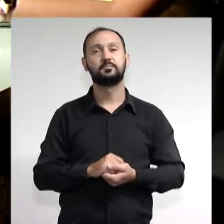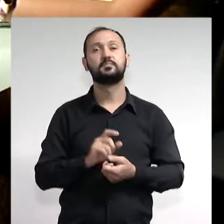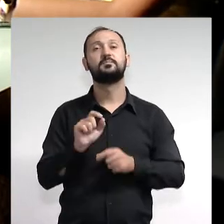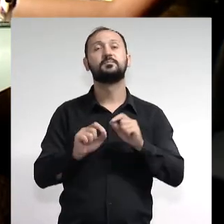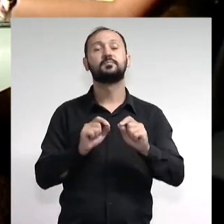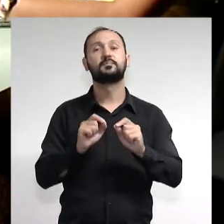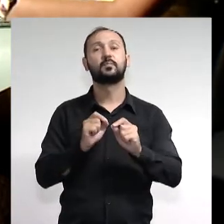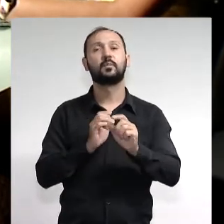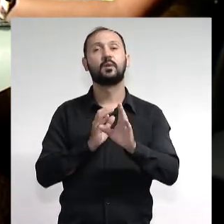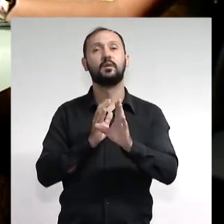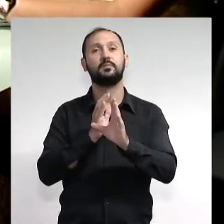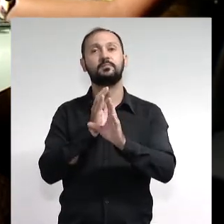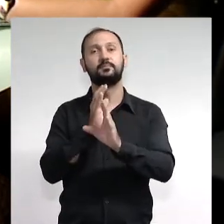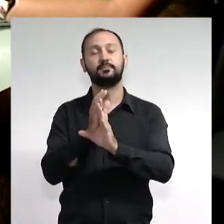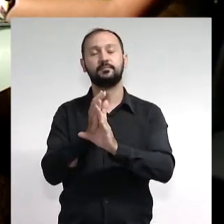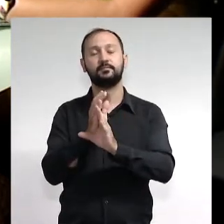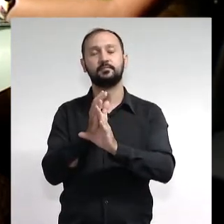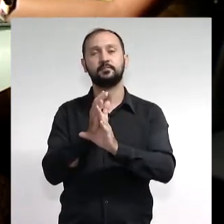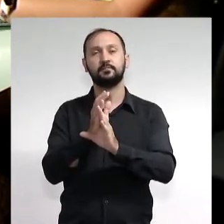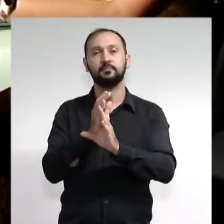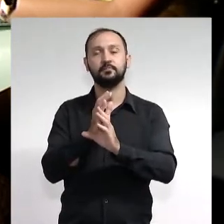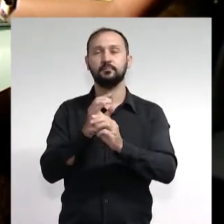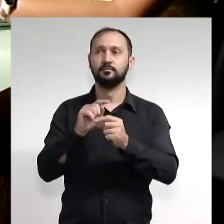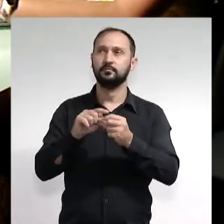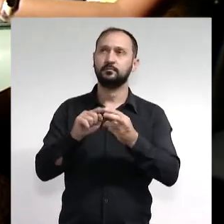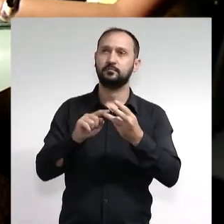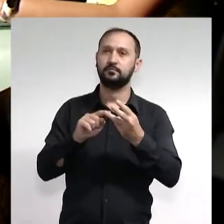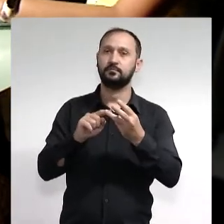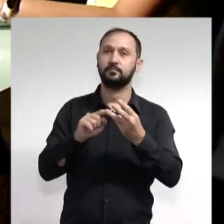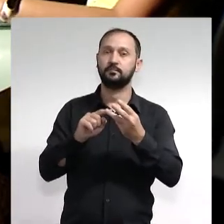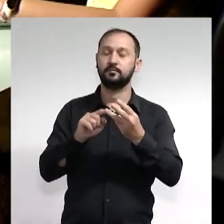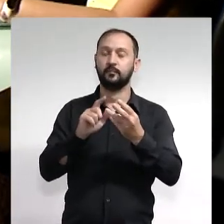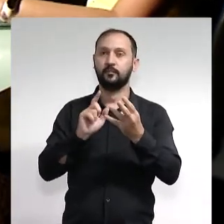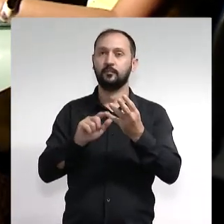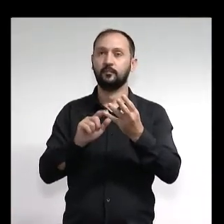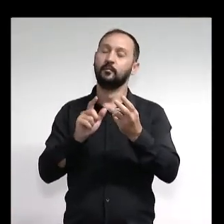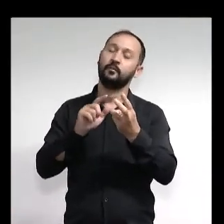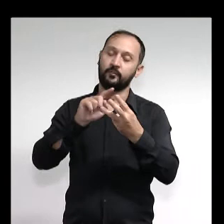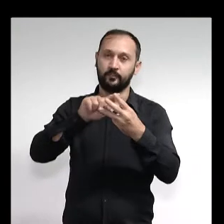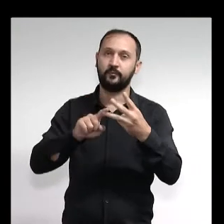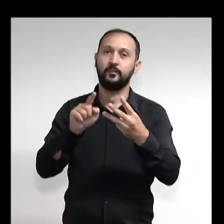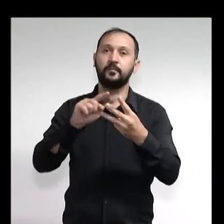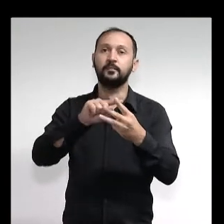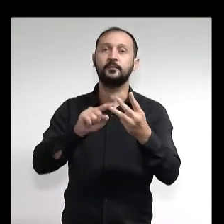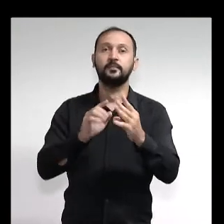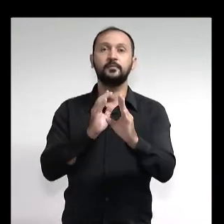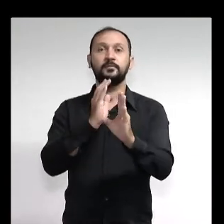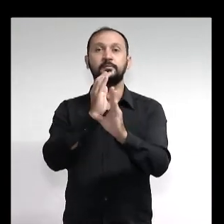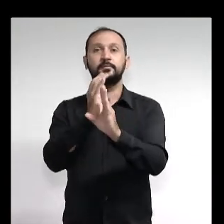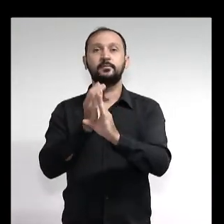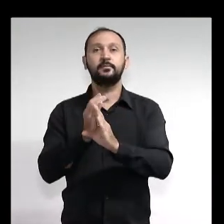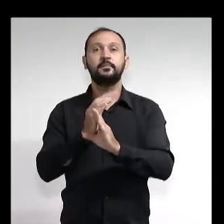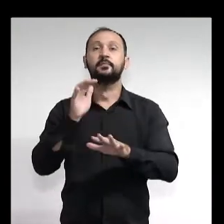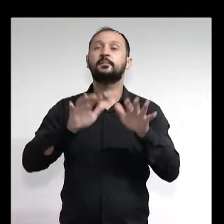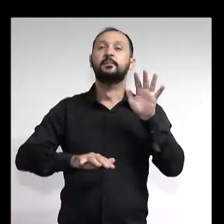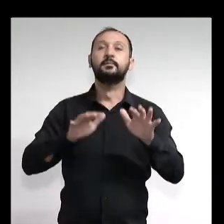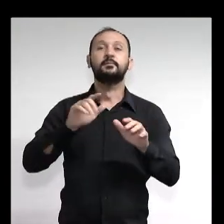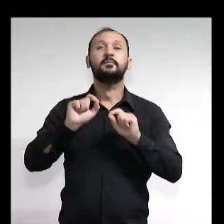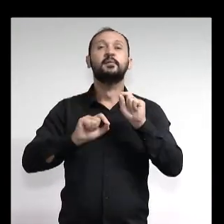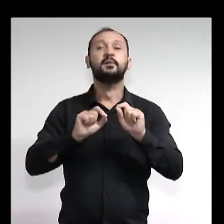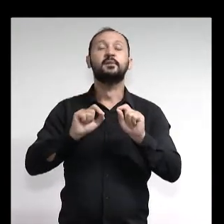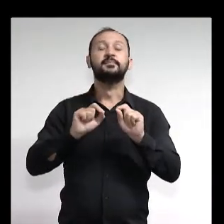fundamental. E eu encontrei três